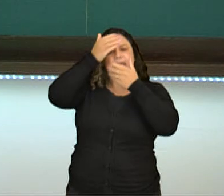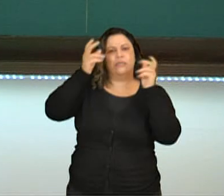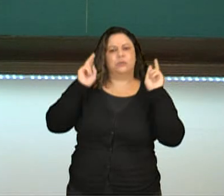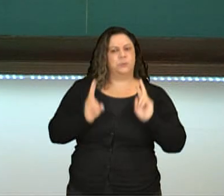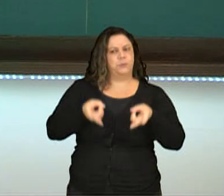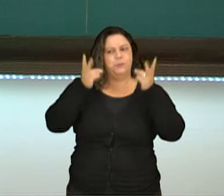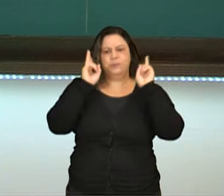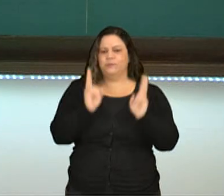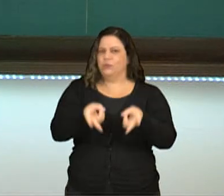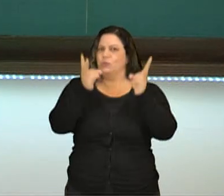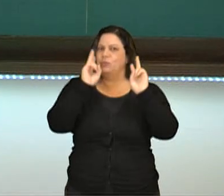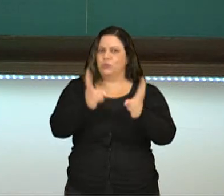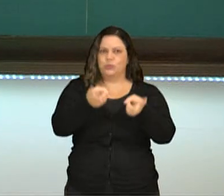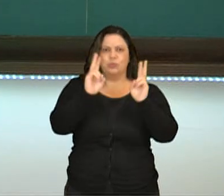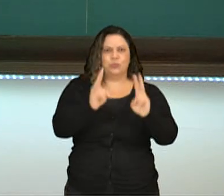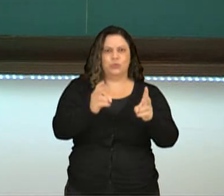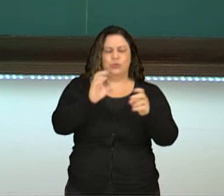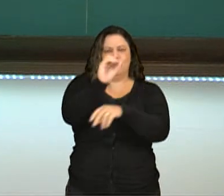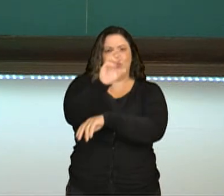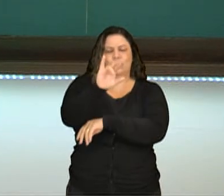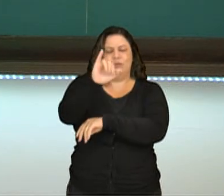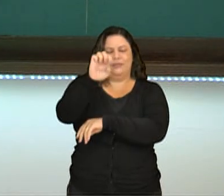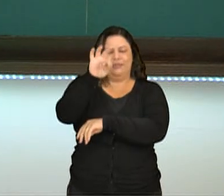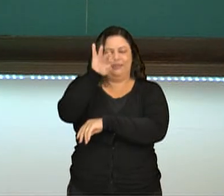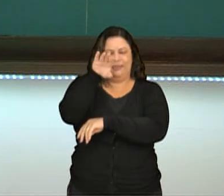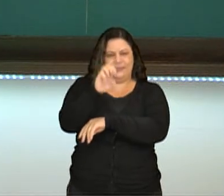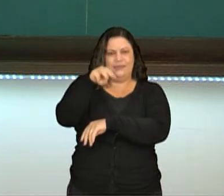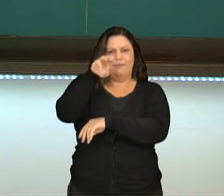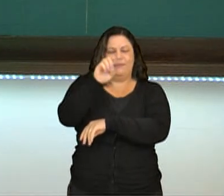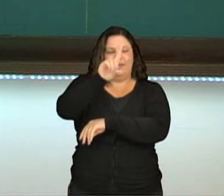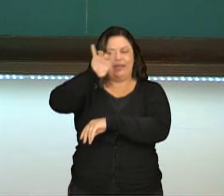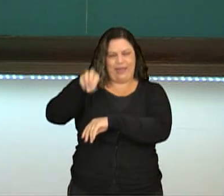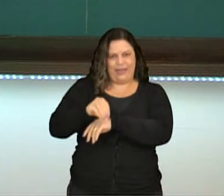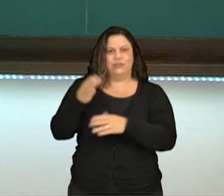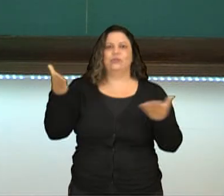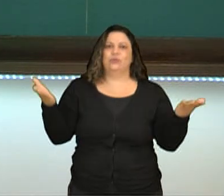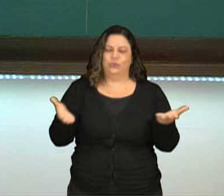presente no Oriente Médio, afetando aí o mundo todo. É isso,